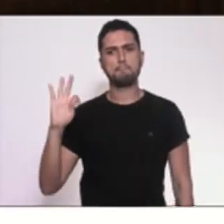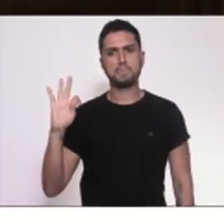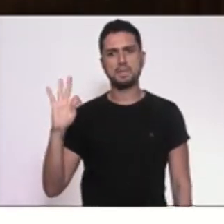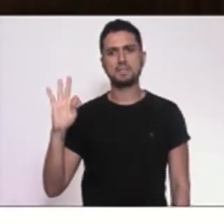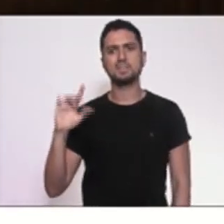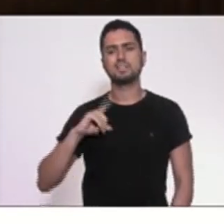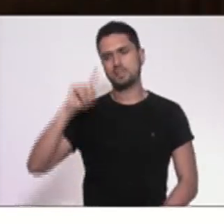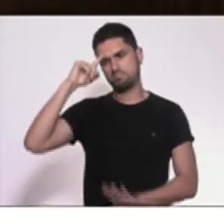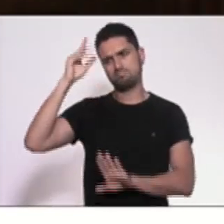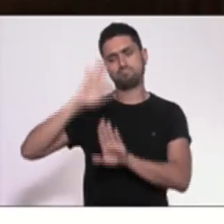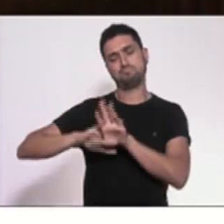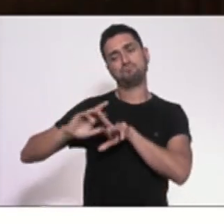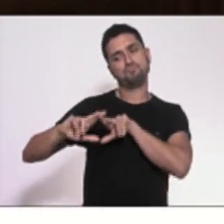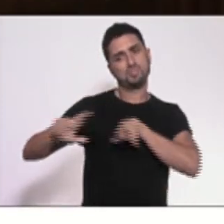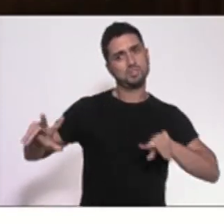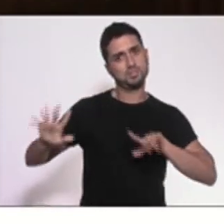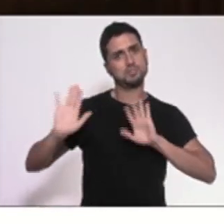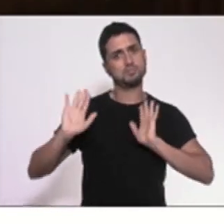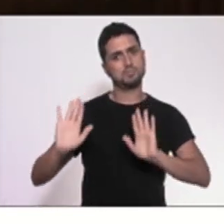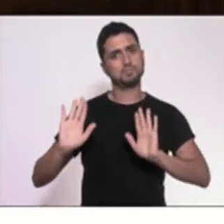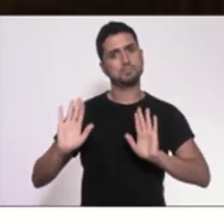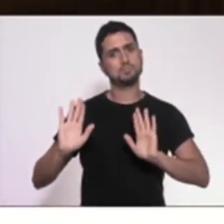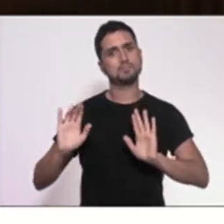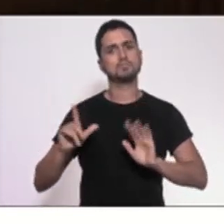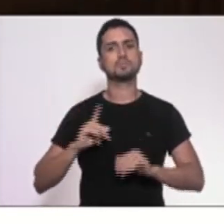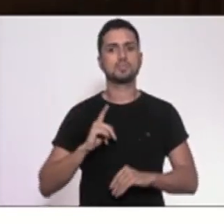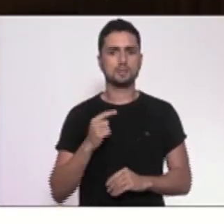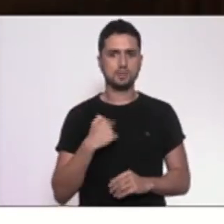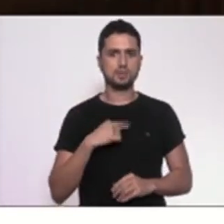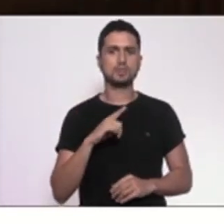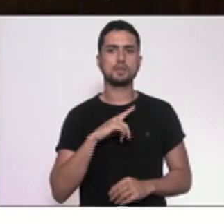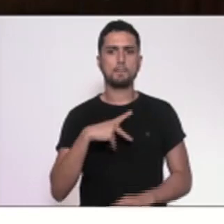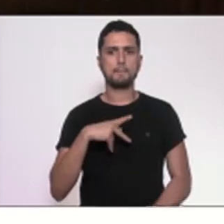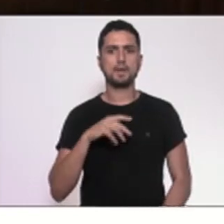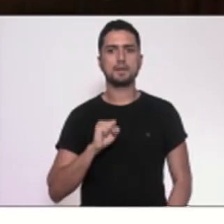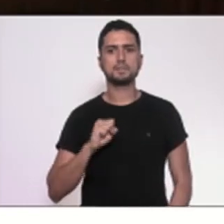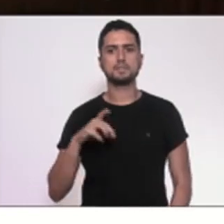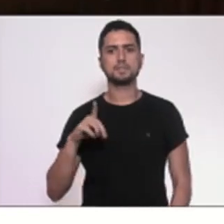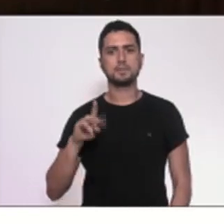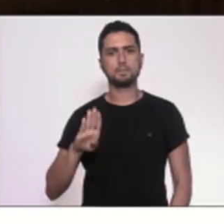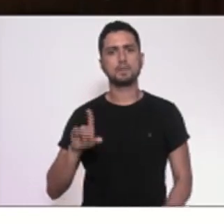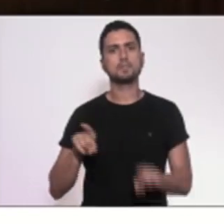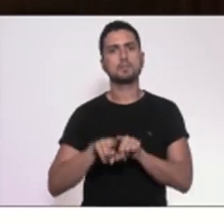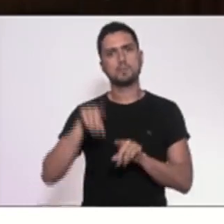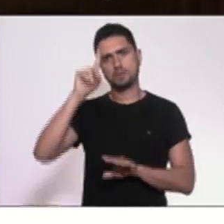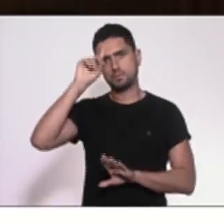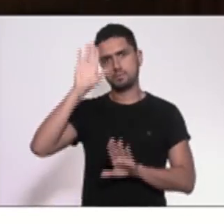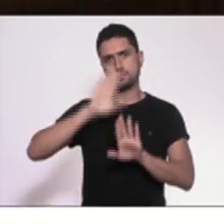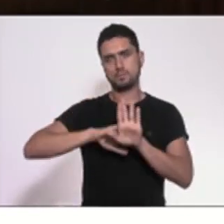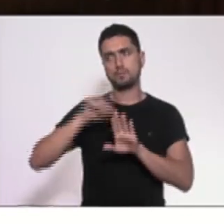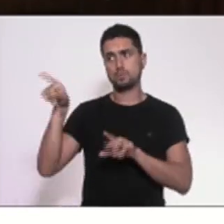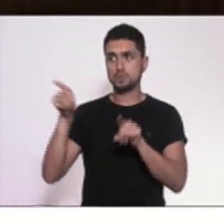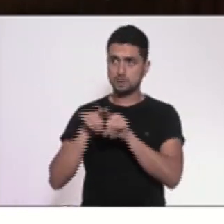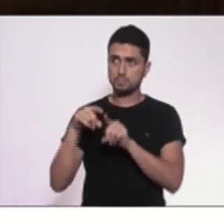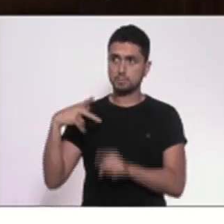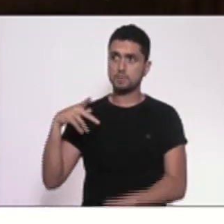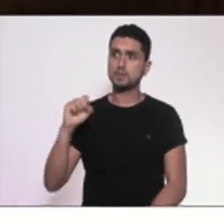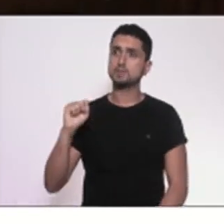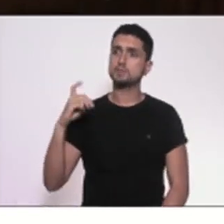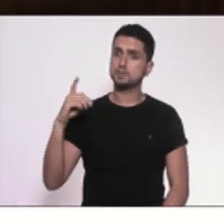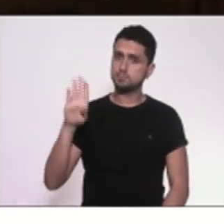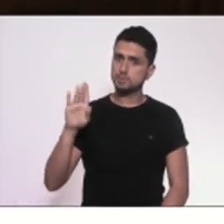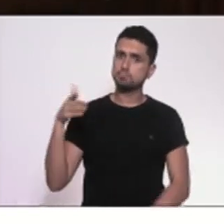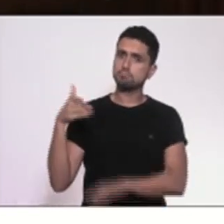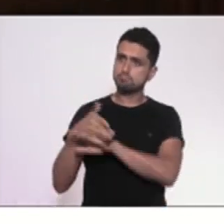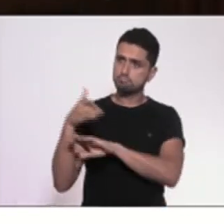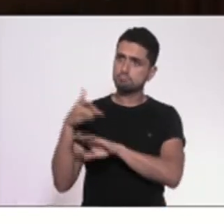que se pode ter com ele, assim como as divergências que eu tenho com o PSDB, que Vossa Excelência ainda faz parte, são